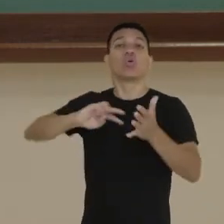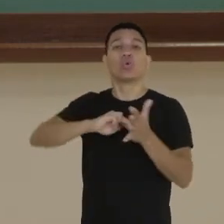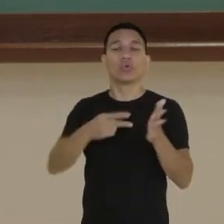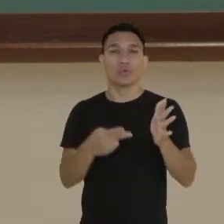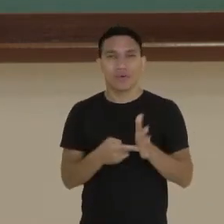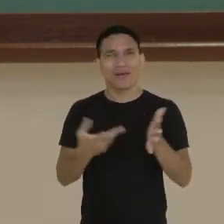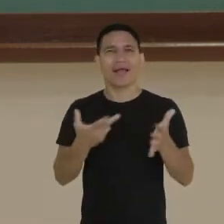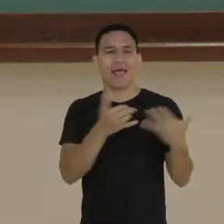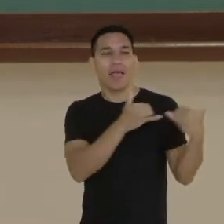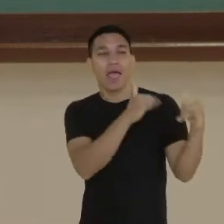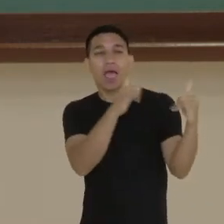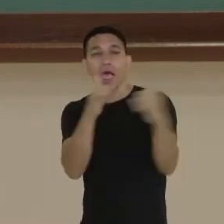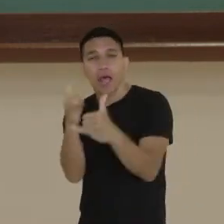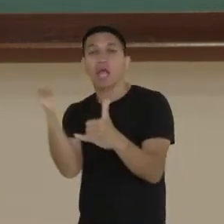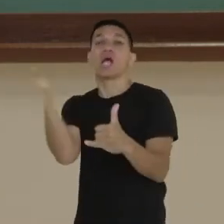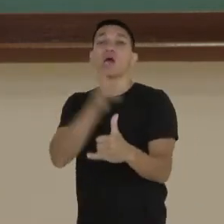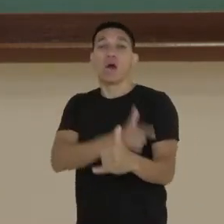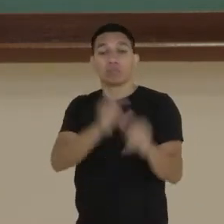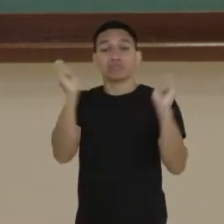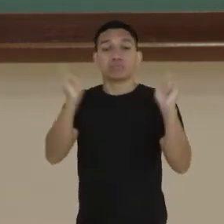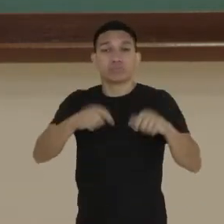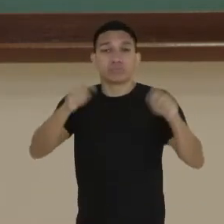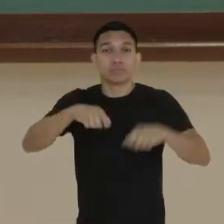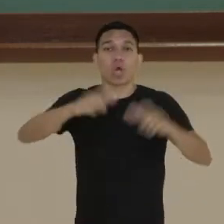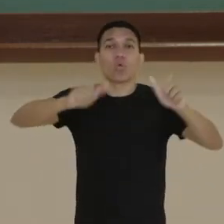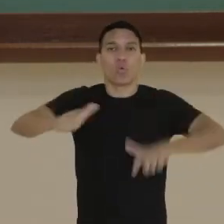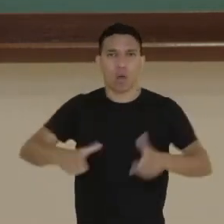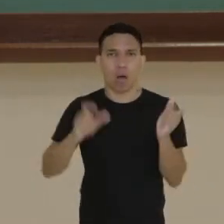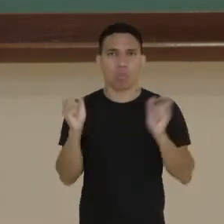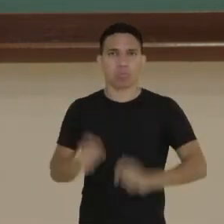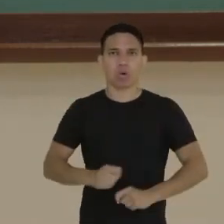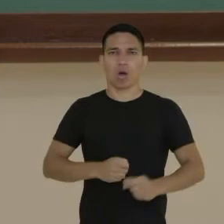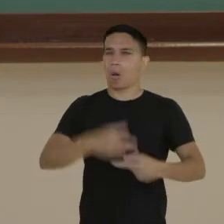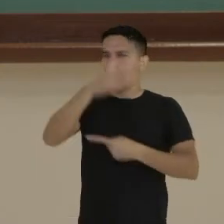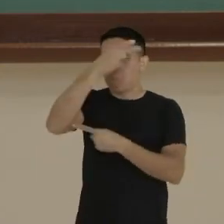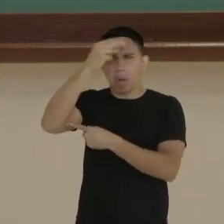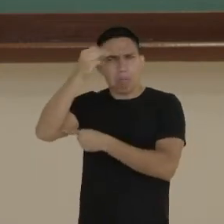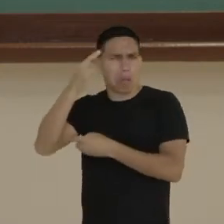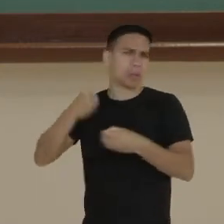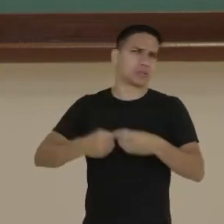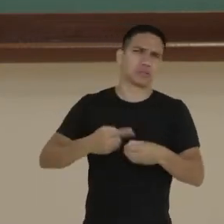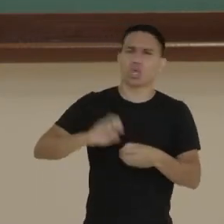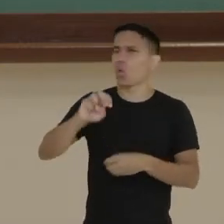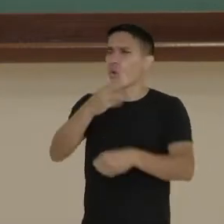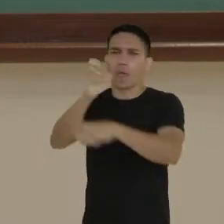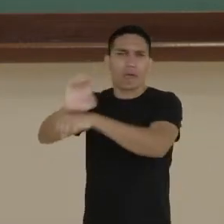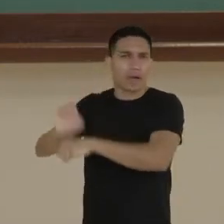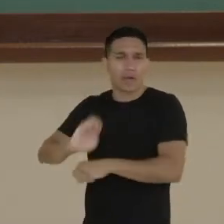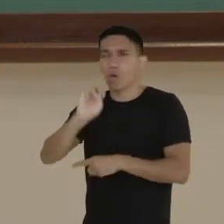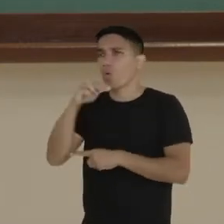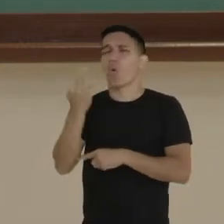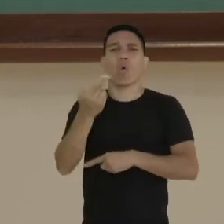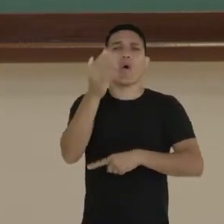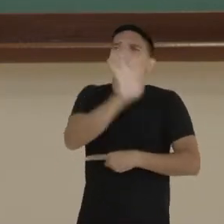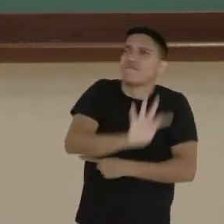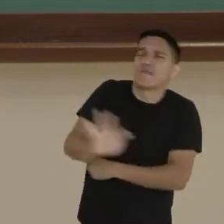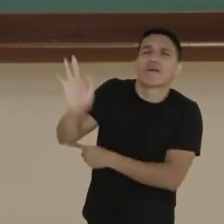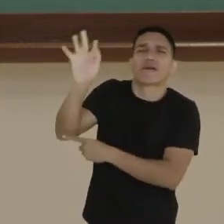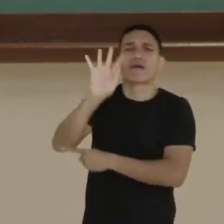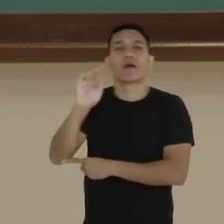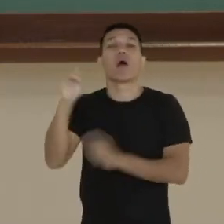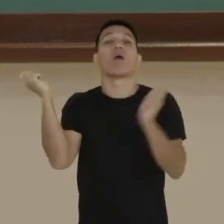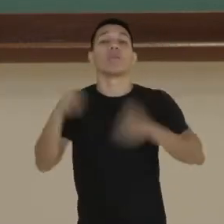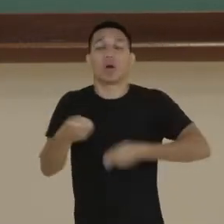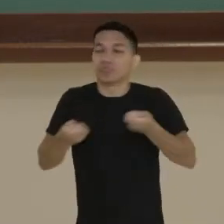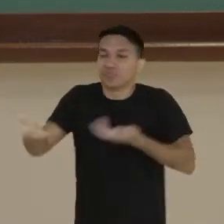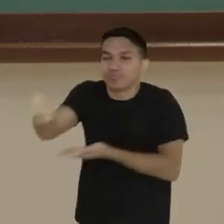estão disponíveis naquela localidade, seja a nível municipal, estadual ou federativo, para poder suprir a